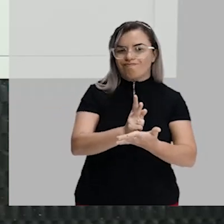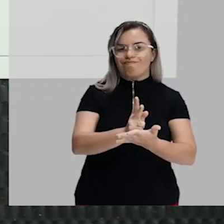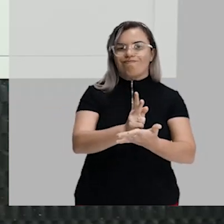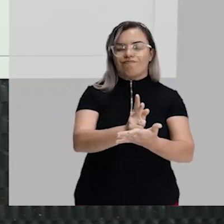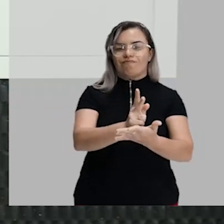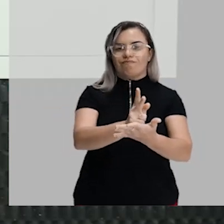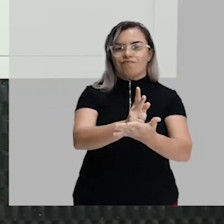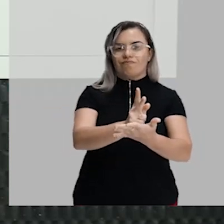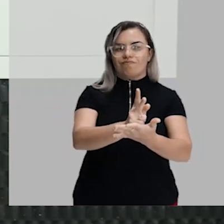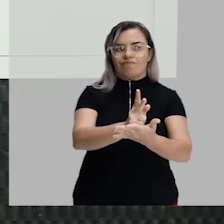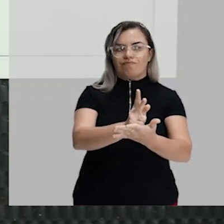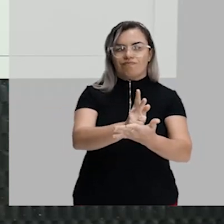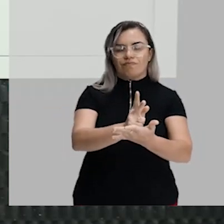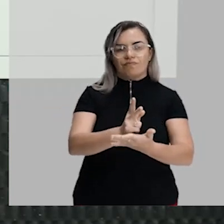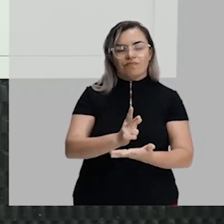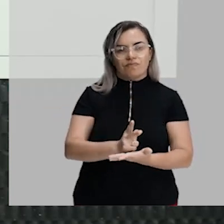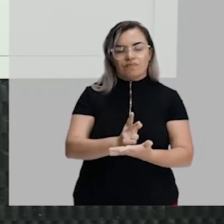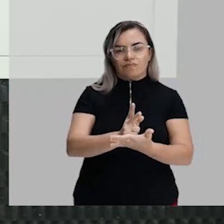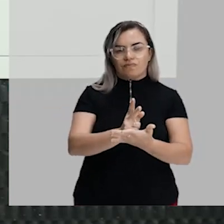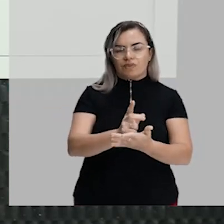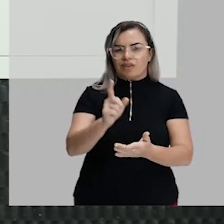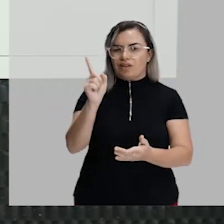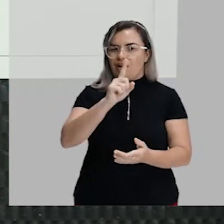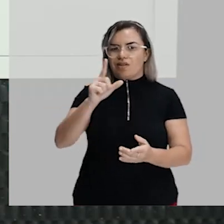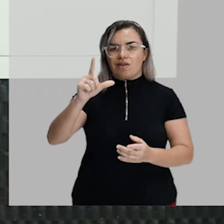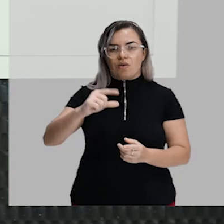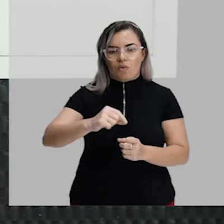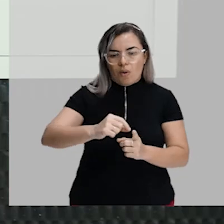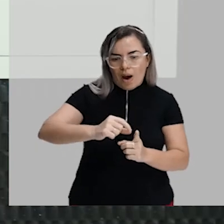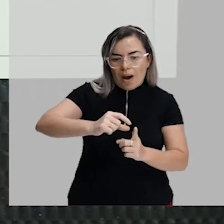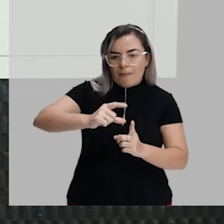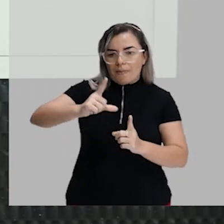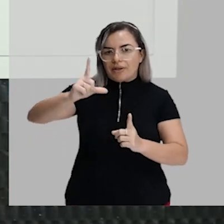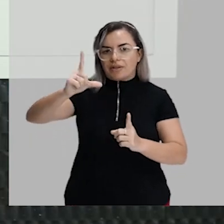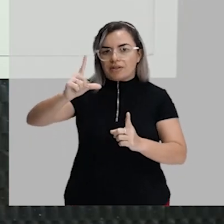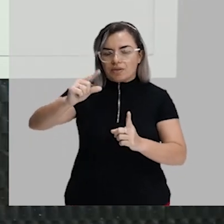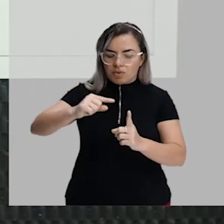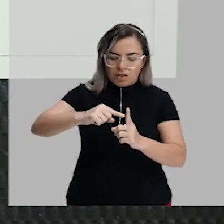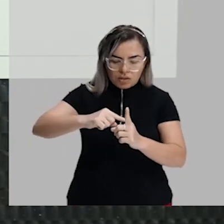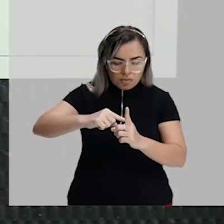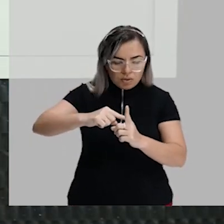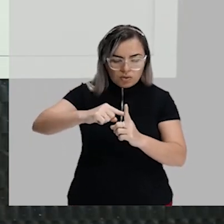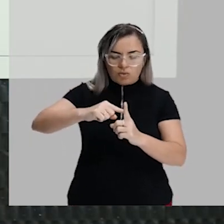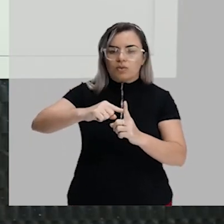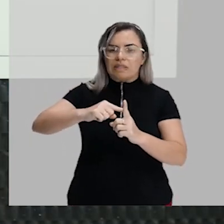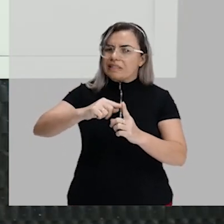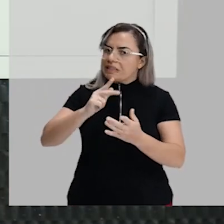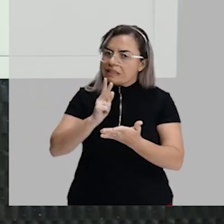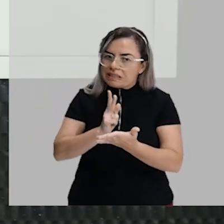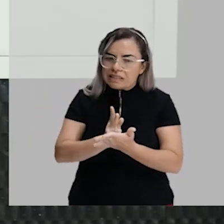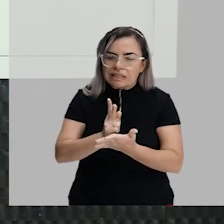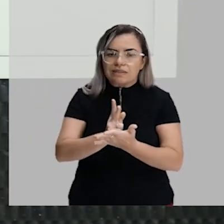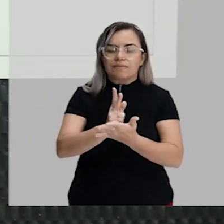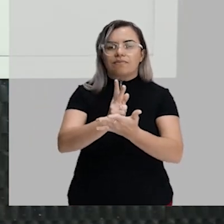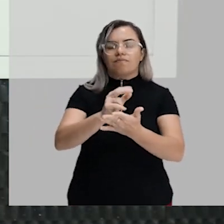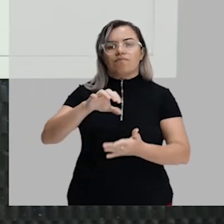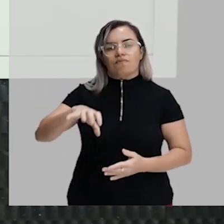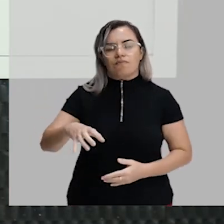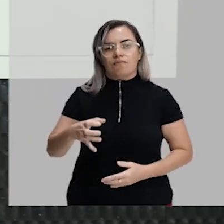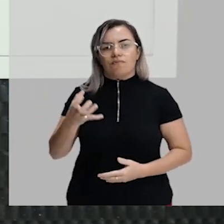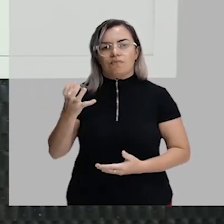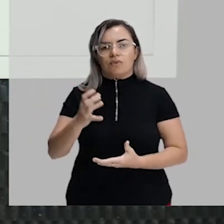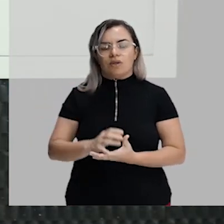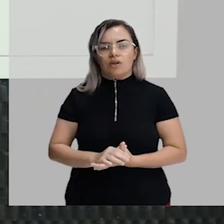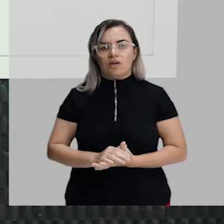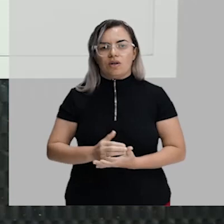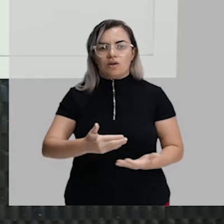constante. Ela não aumenta nem diminui, ela permanece constante, porque aqui está acontecendo um processo de troca